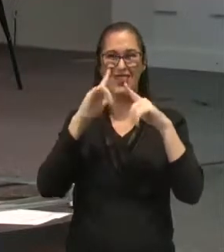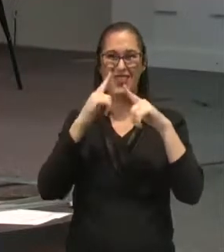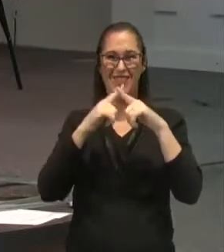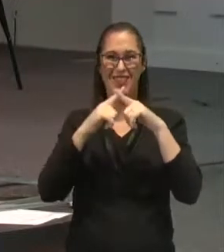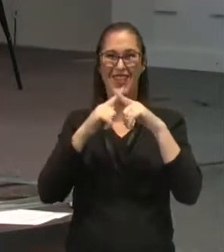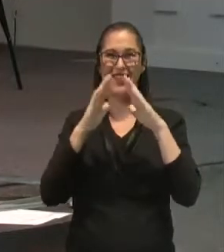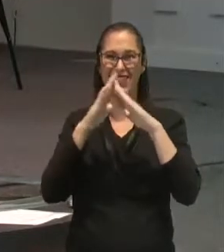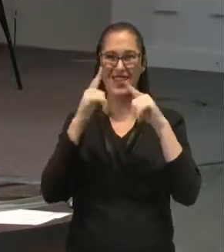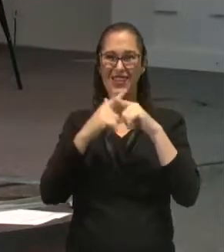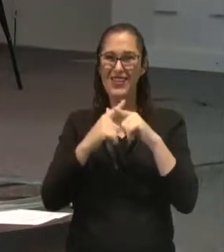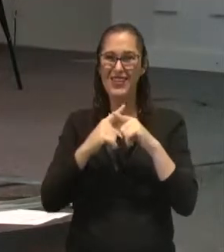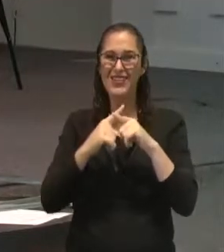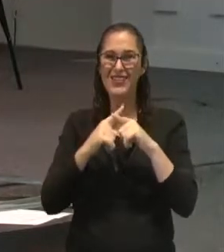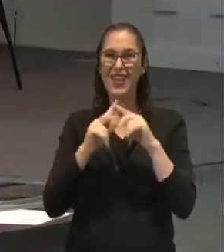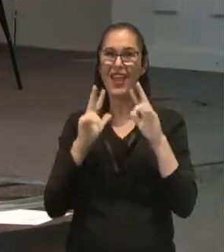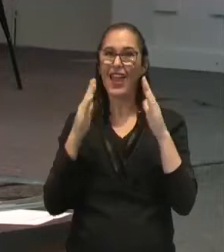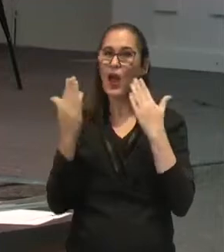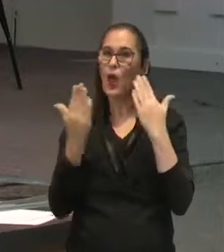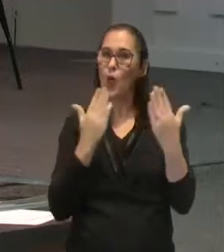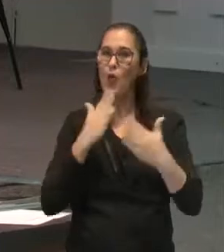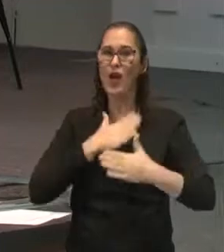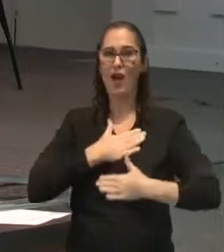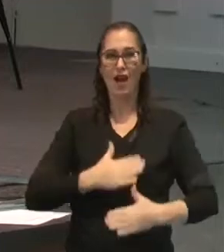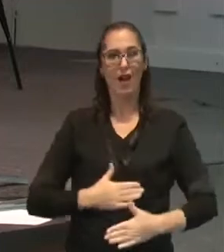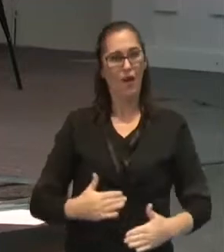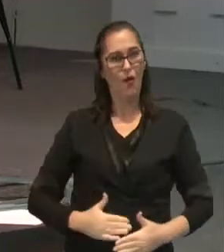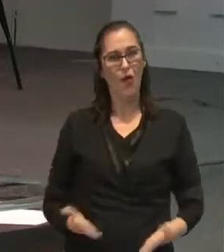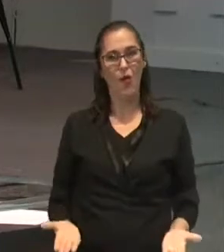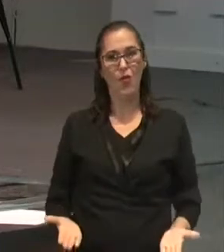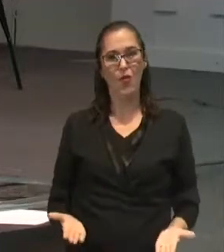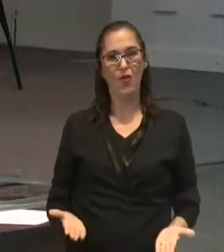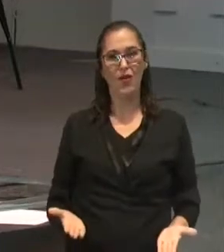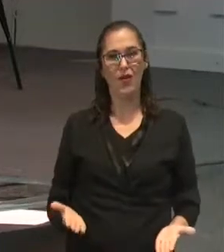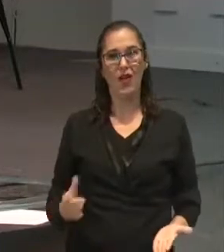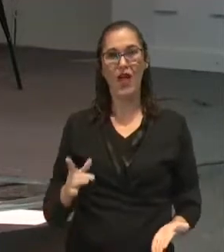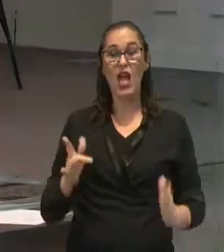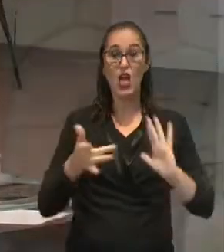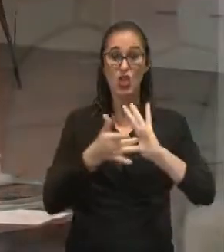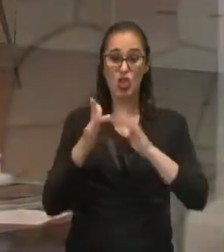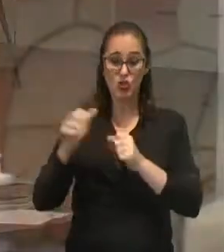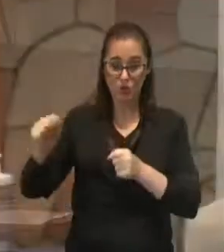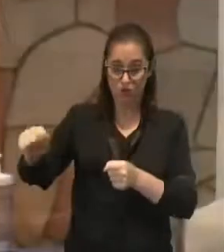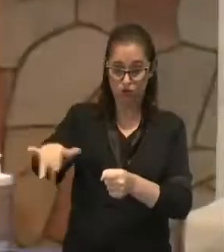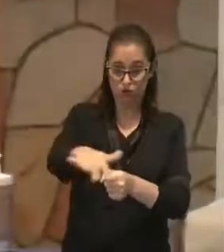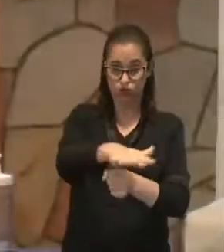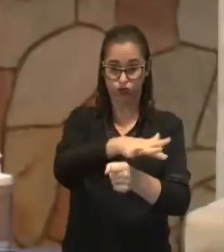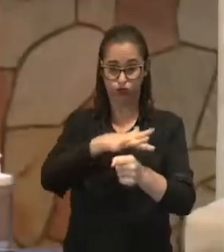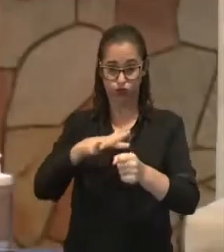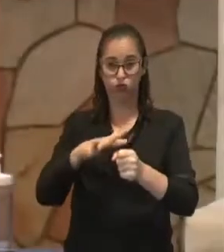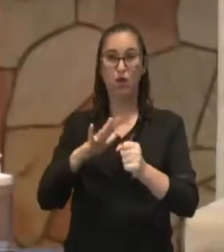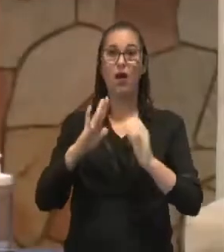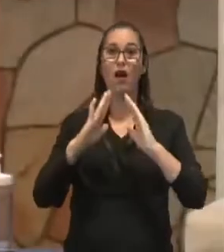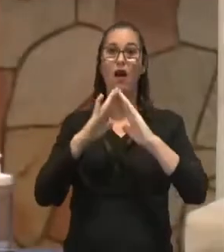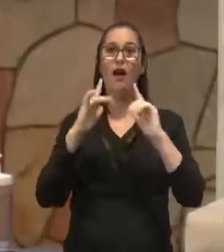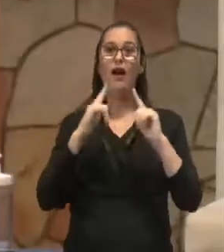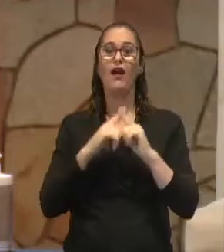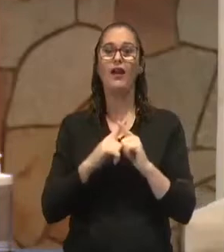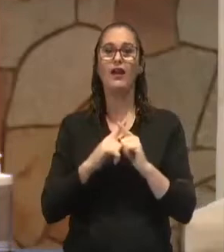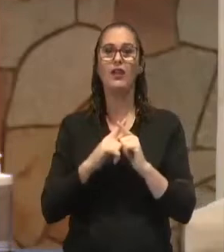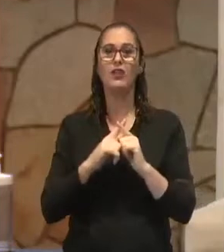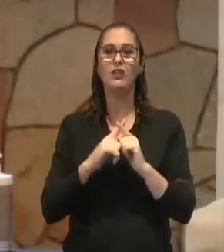a plenitude daquele que a tudo enche em todas as coisas. Ao revelar essas